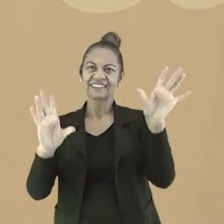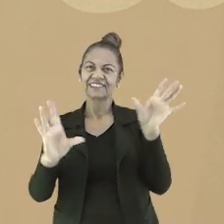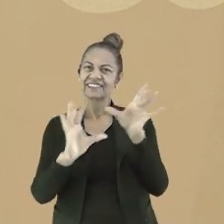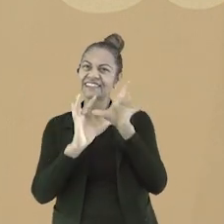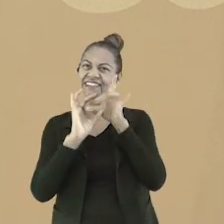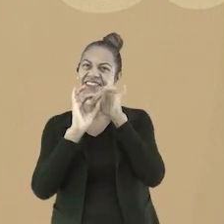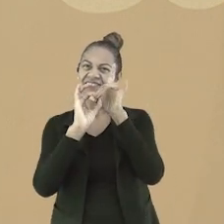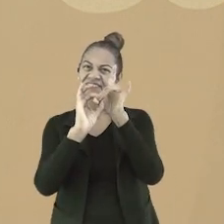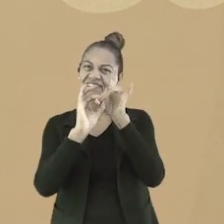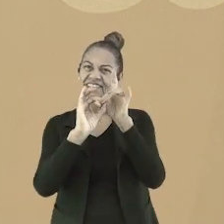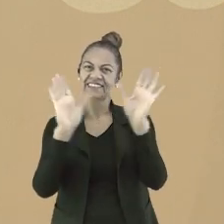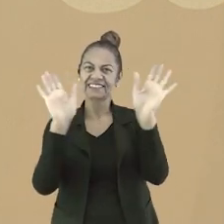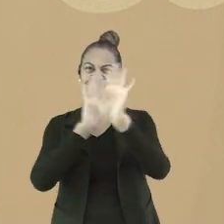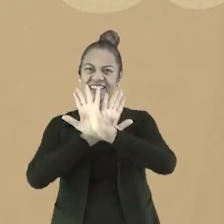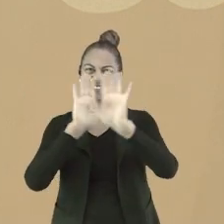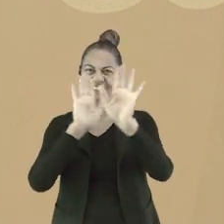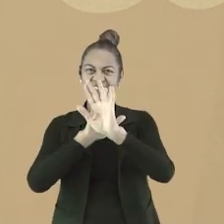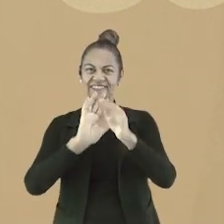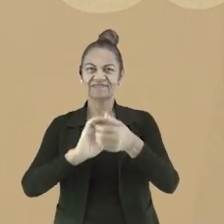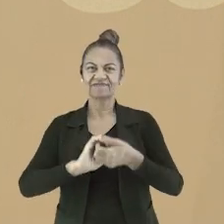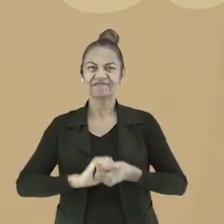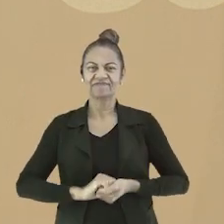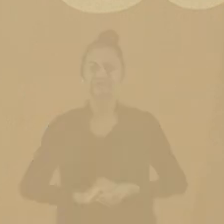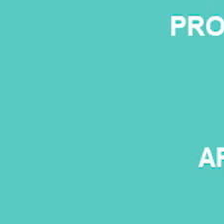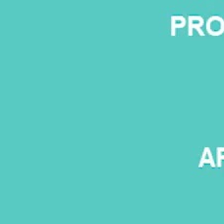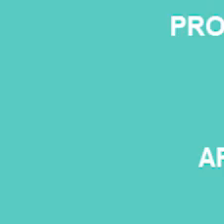distantes, estamos juntos. Tchau!